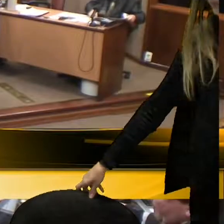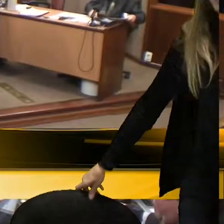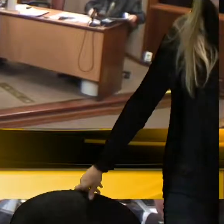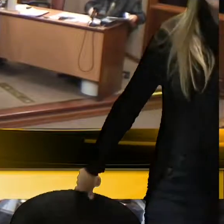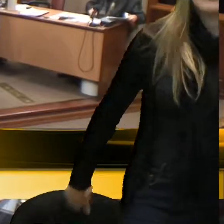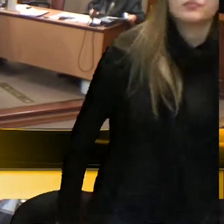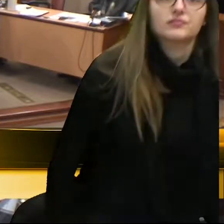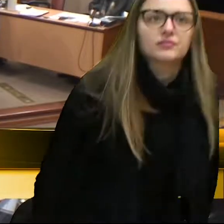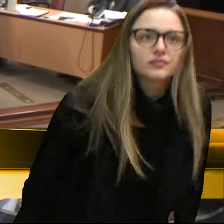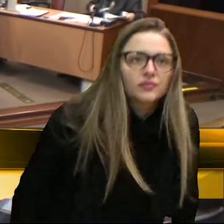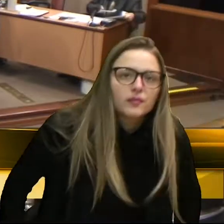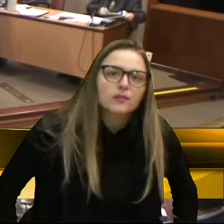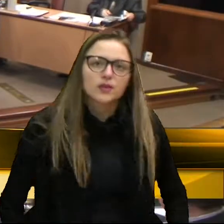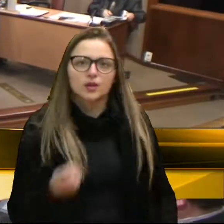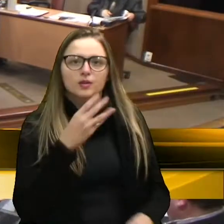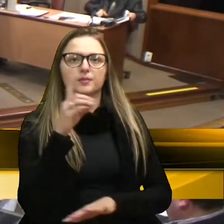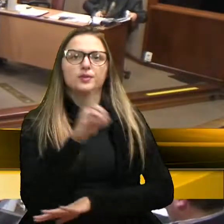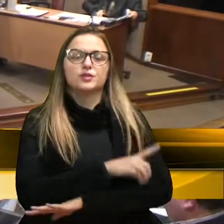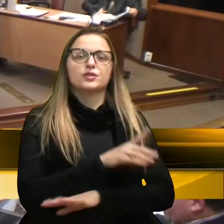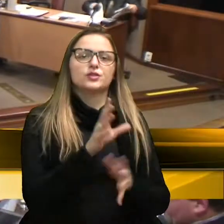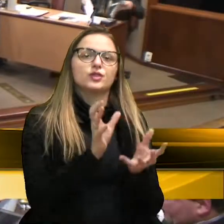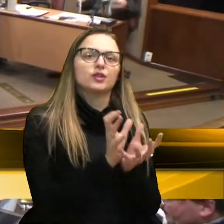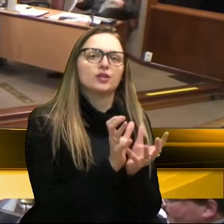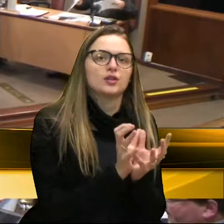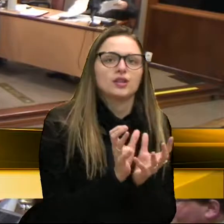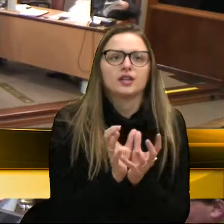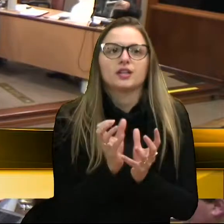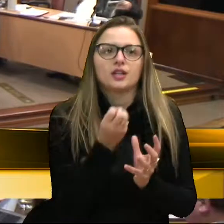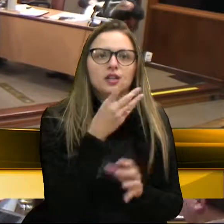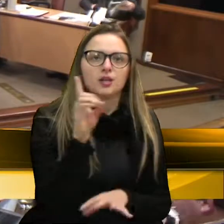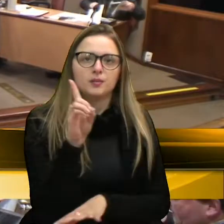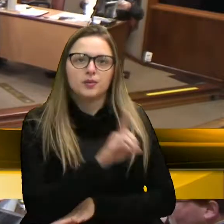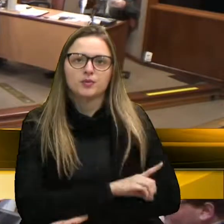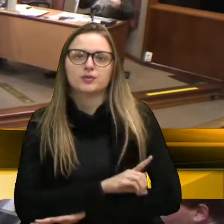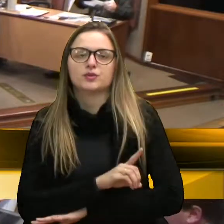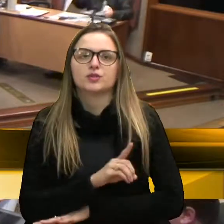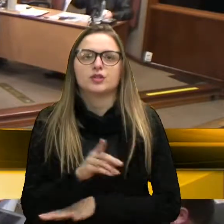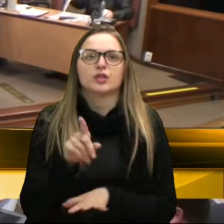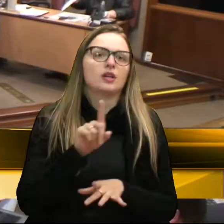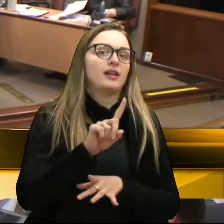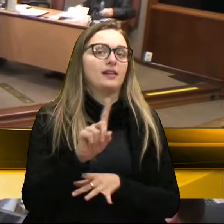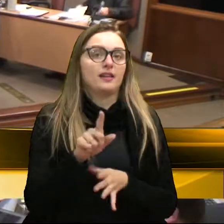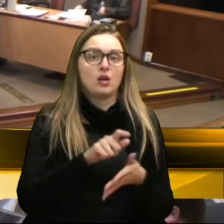Bom dia, colegas. Bom dia, presidente. O veto,